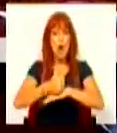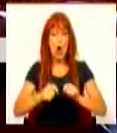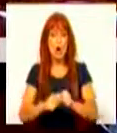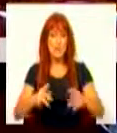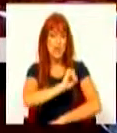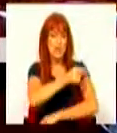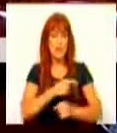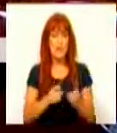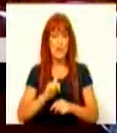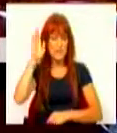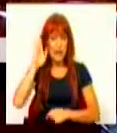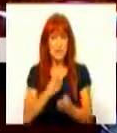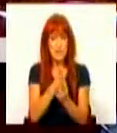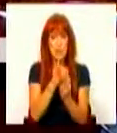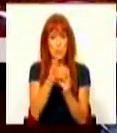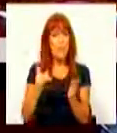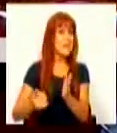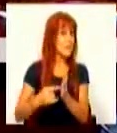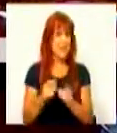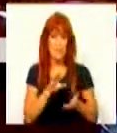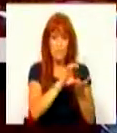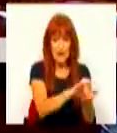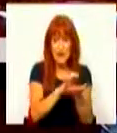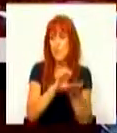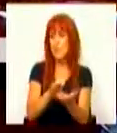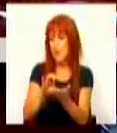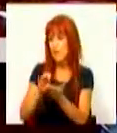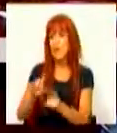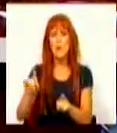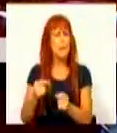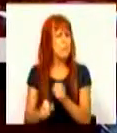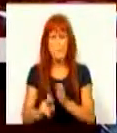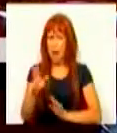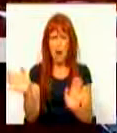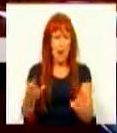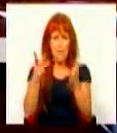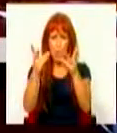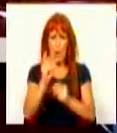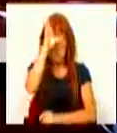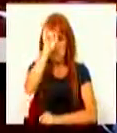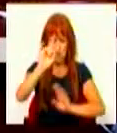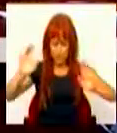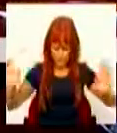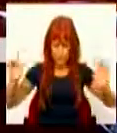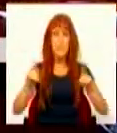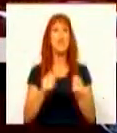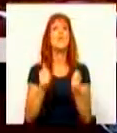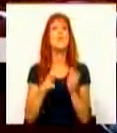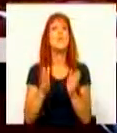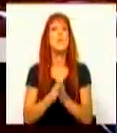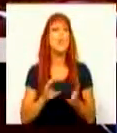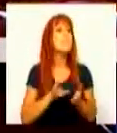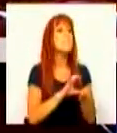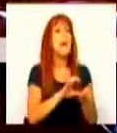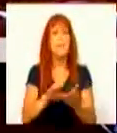dos ramos para os quais é necessário o financiamento que não onere o Orçamento de Estado, ou seja, onde todo o financiamento